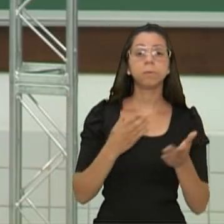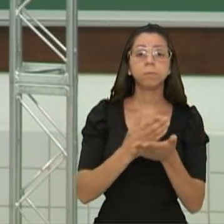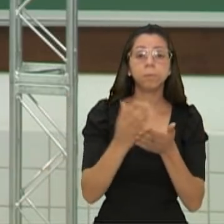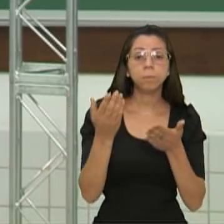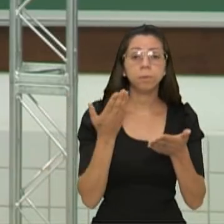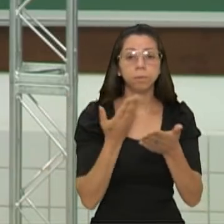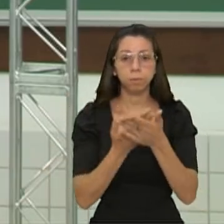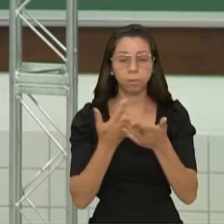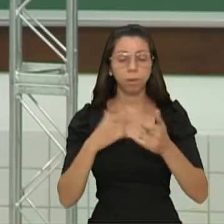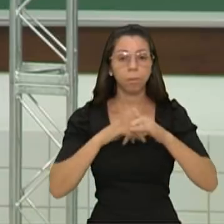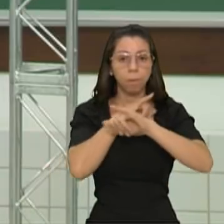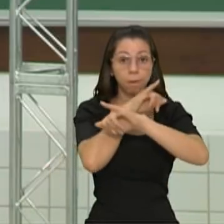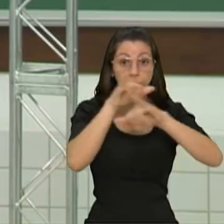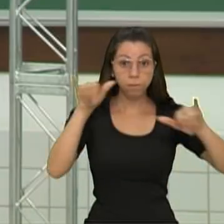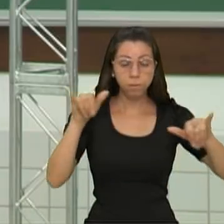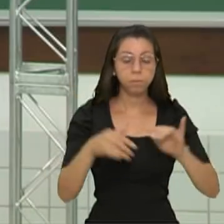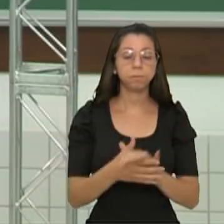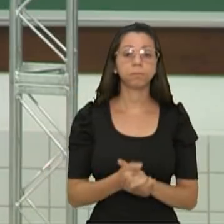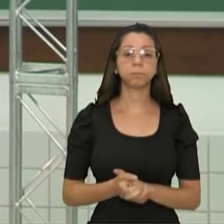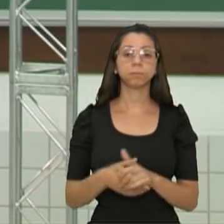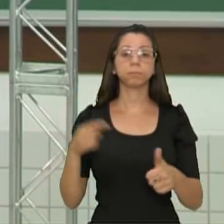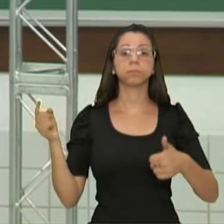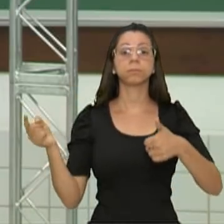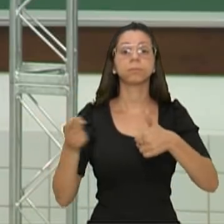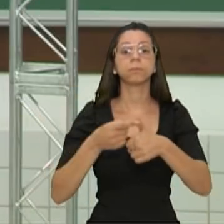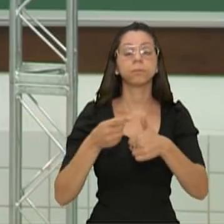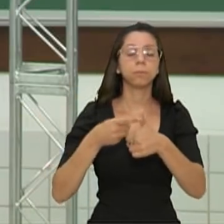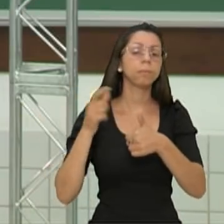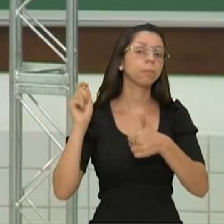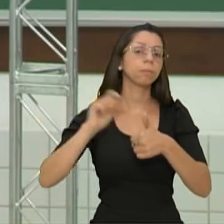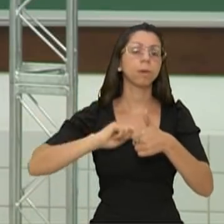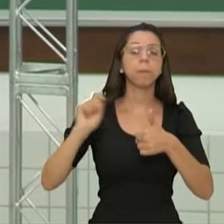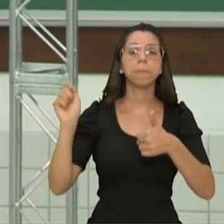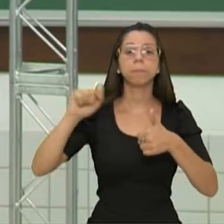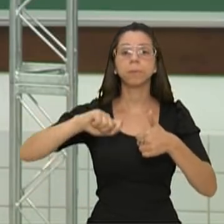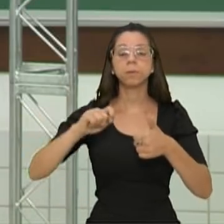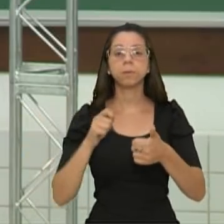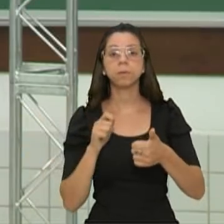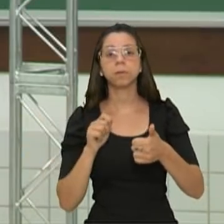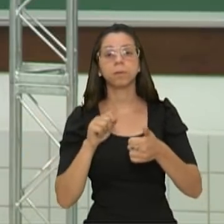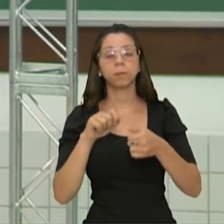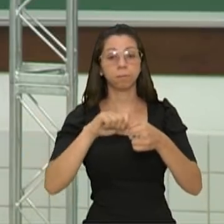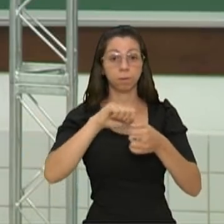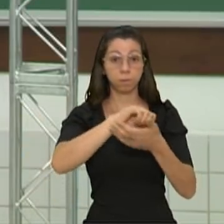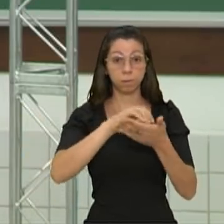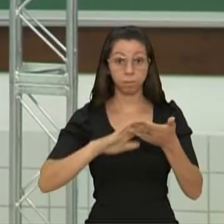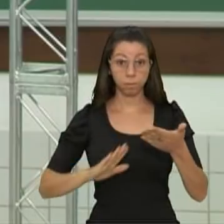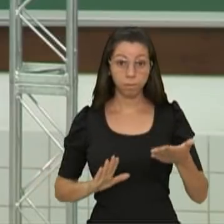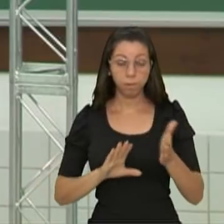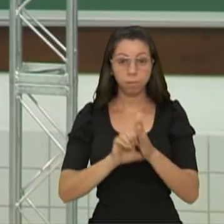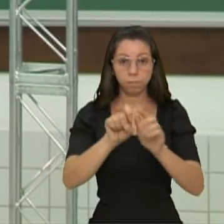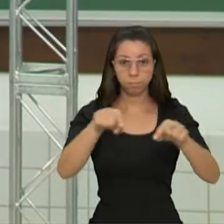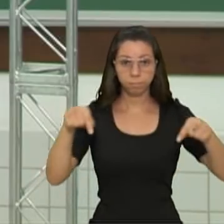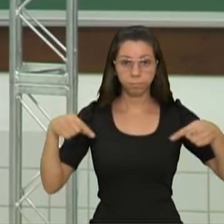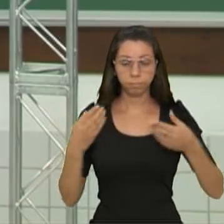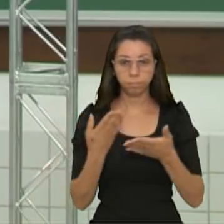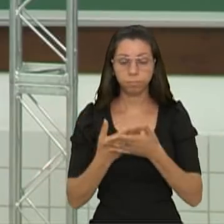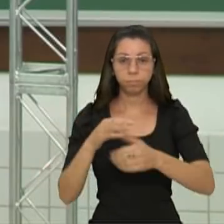você. O primeiro, é necessário que você realize a atividade proposta do Classroom para garantir sua